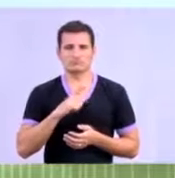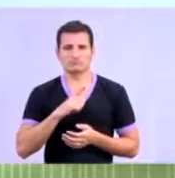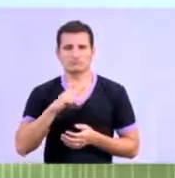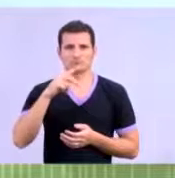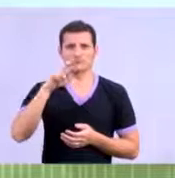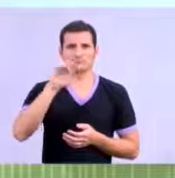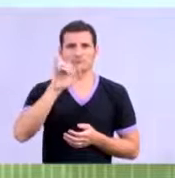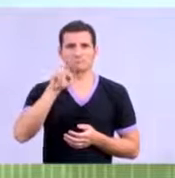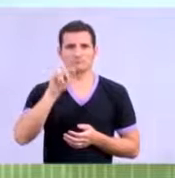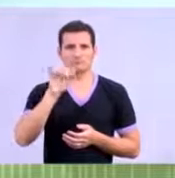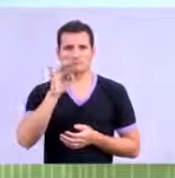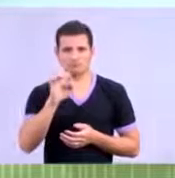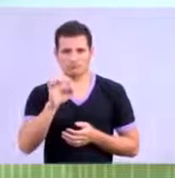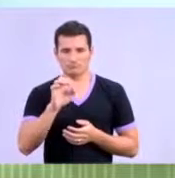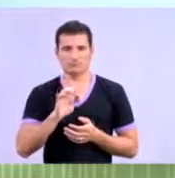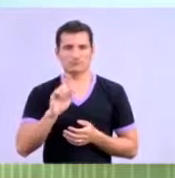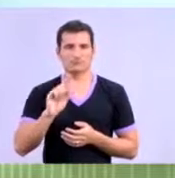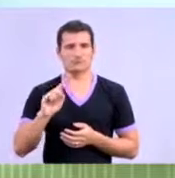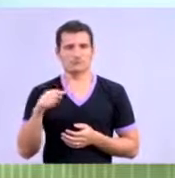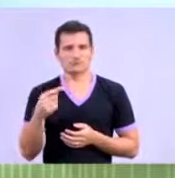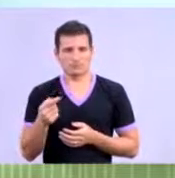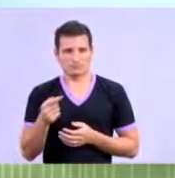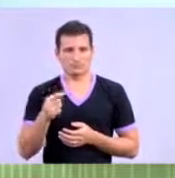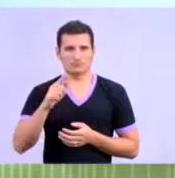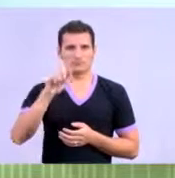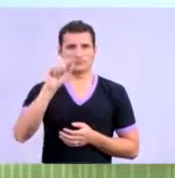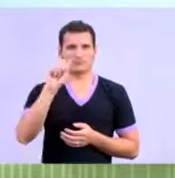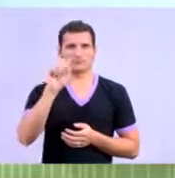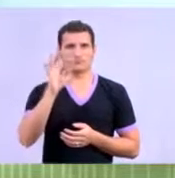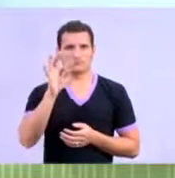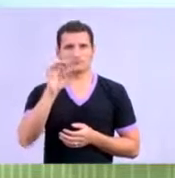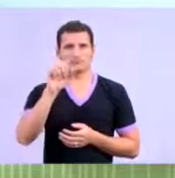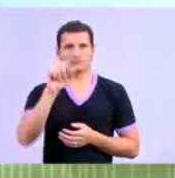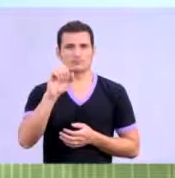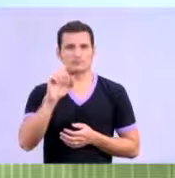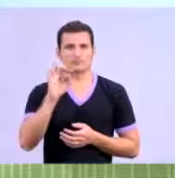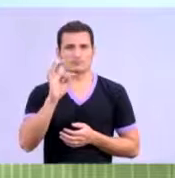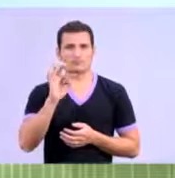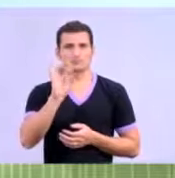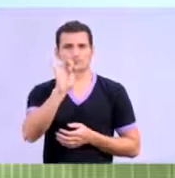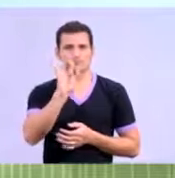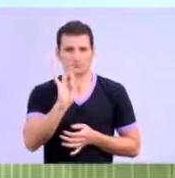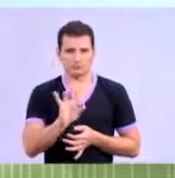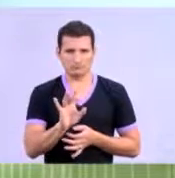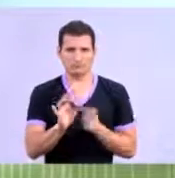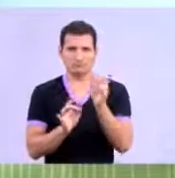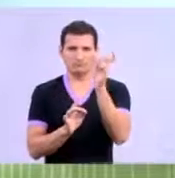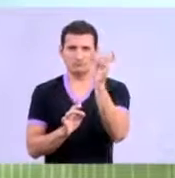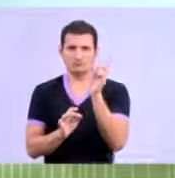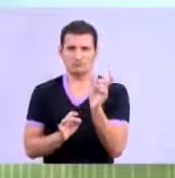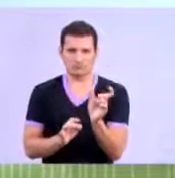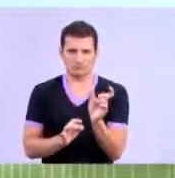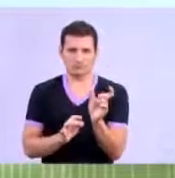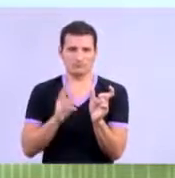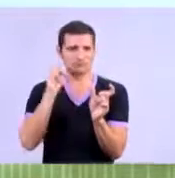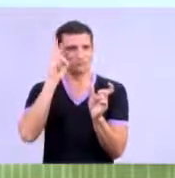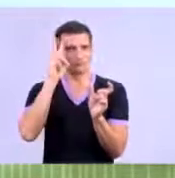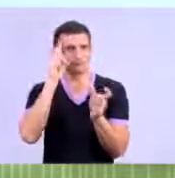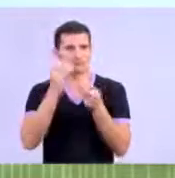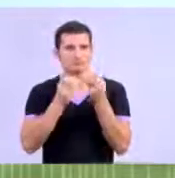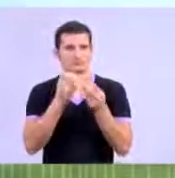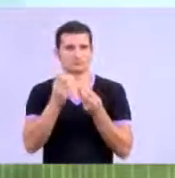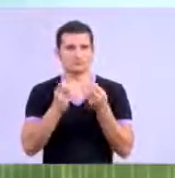os atributos são privados. E depois nós definimos os gets e os sets para cada um desses atributos. Relembrando como é que a gente fez